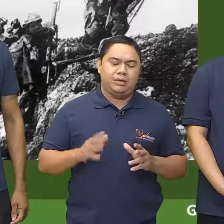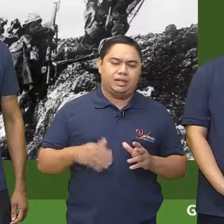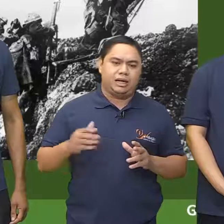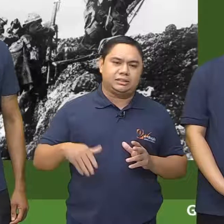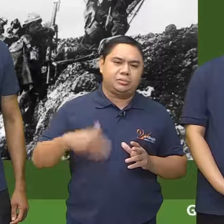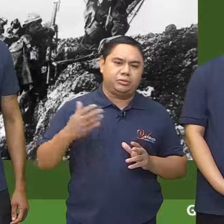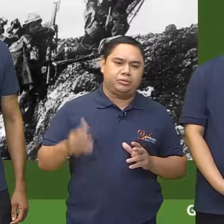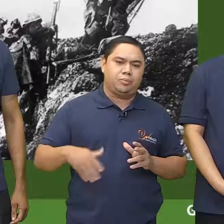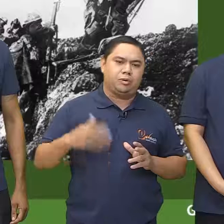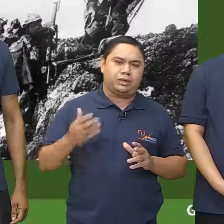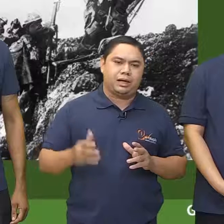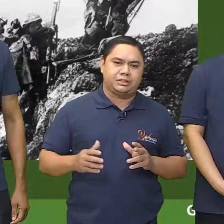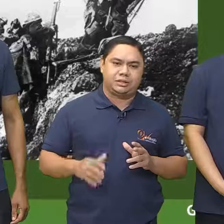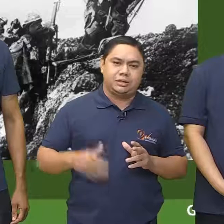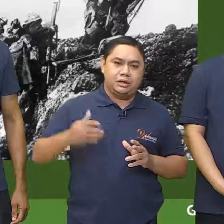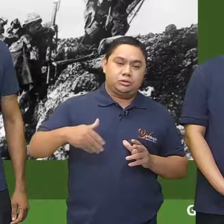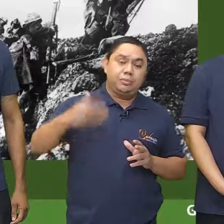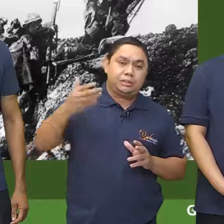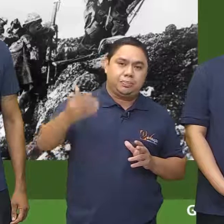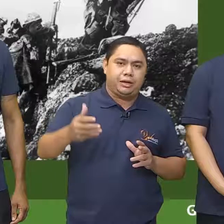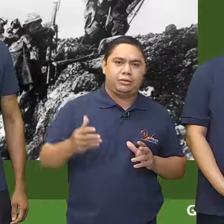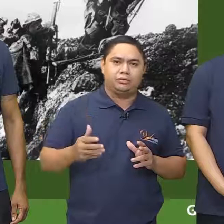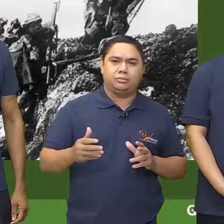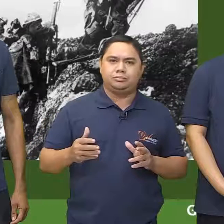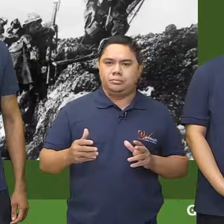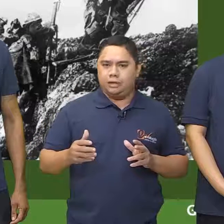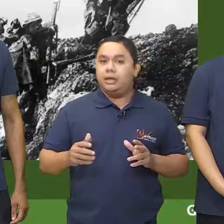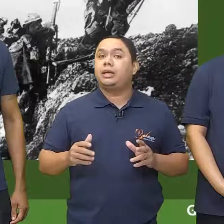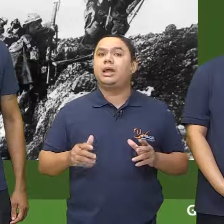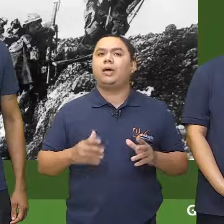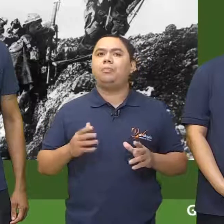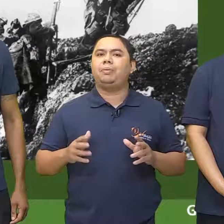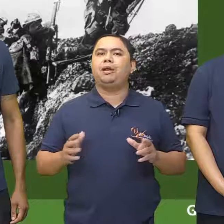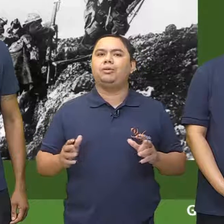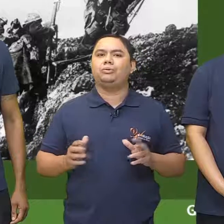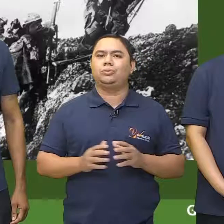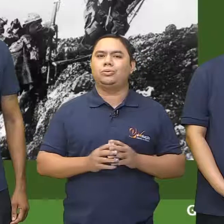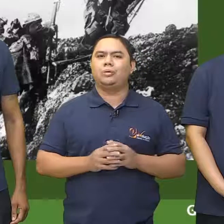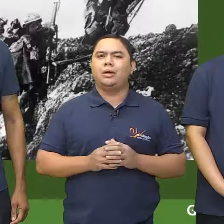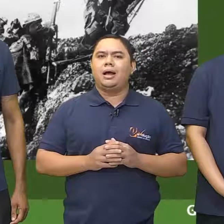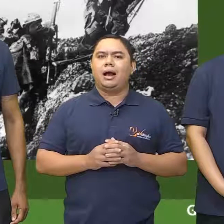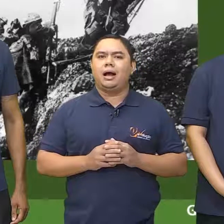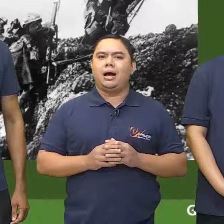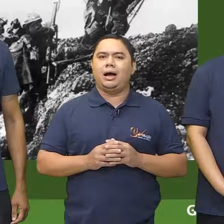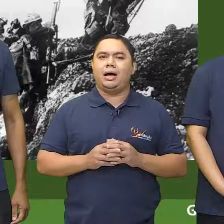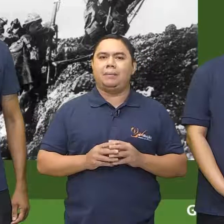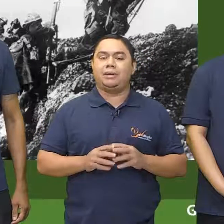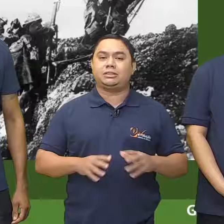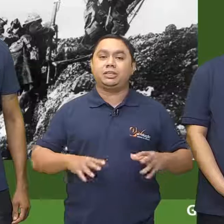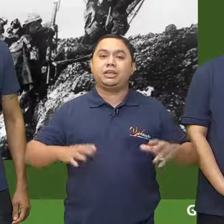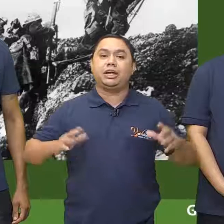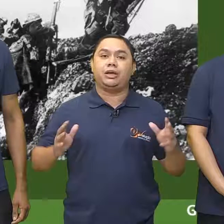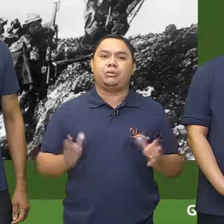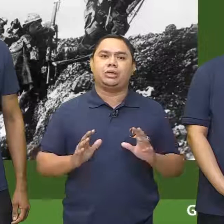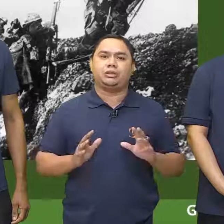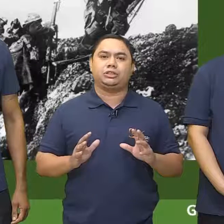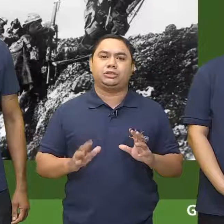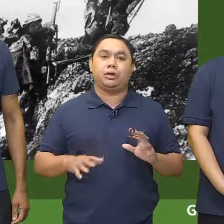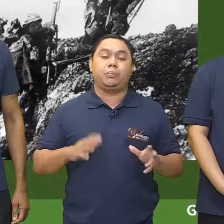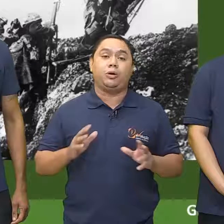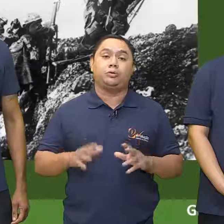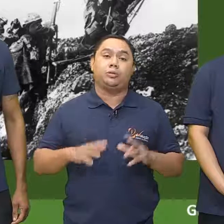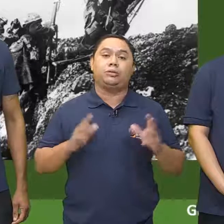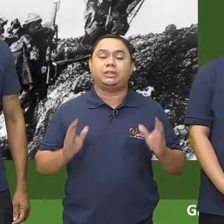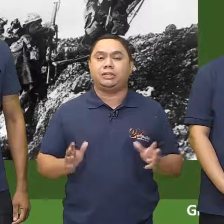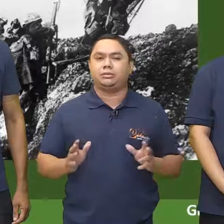ele verticaliza muito a abordagem sobre esse período, que é um período bastante rico da nossa